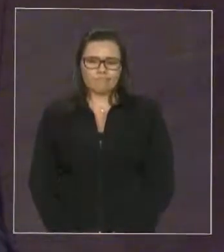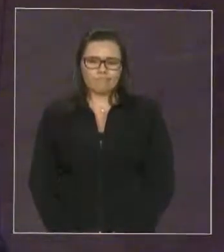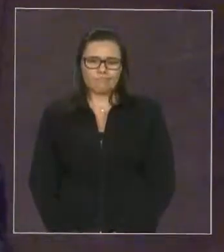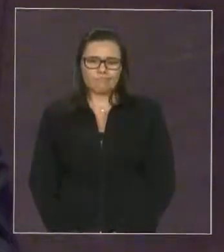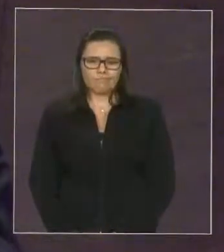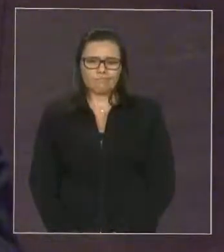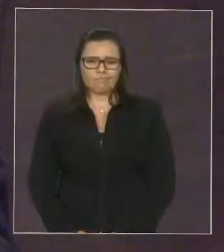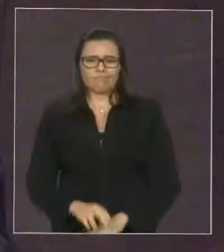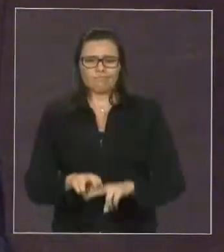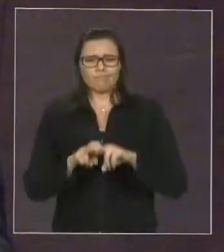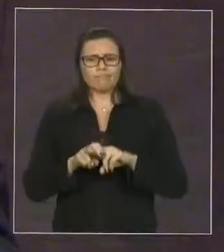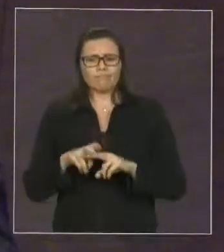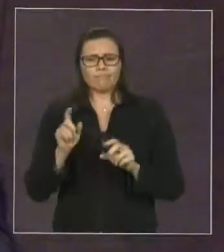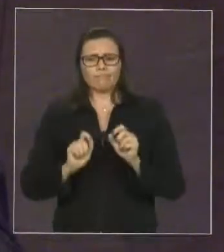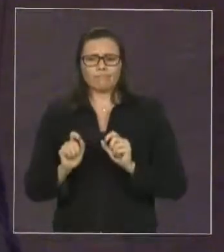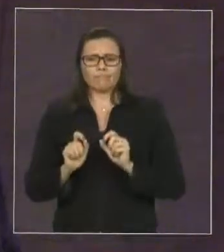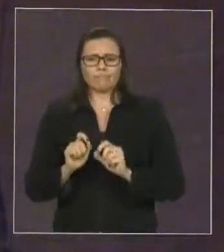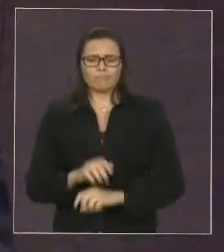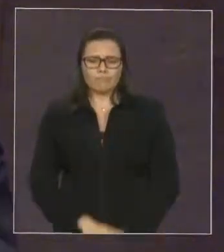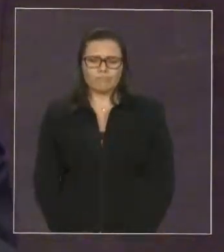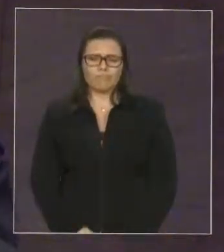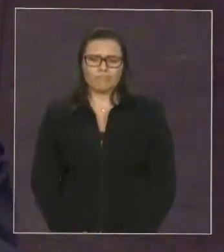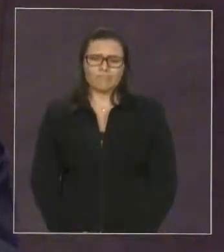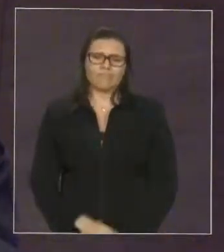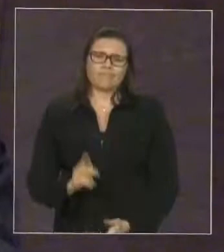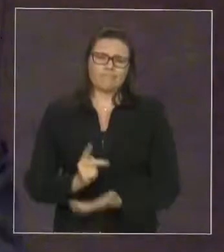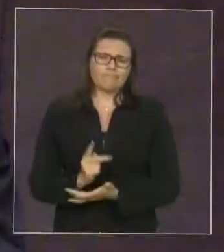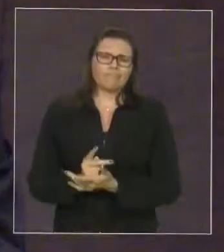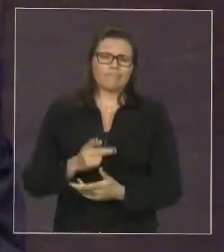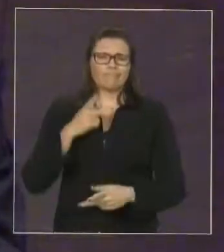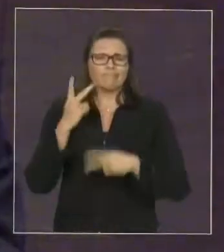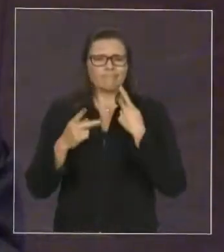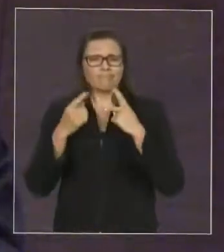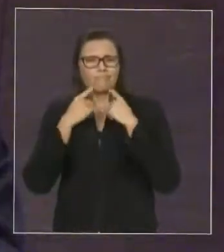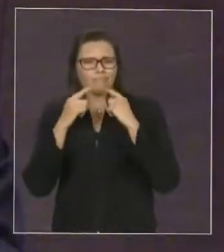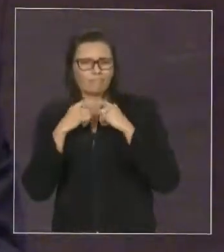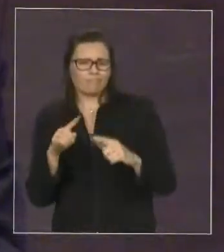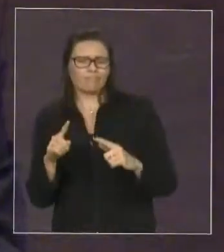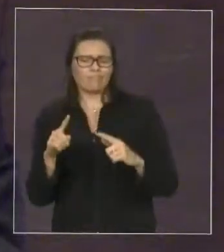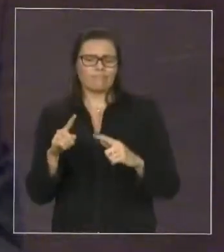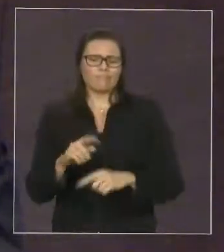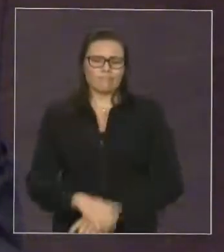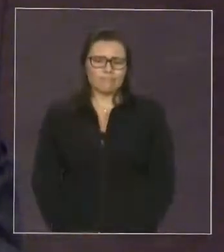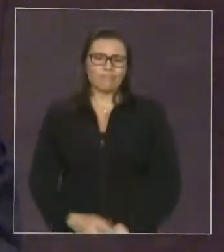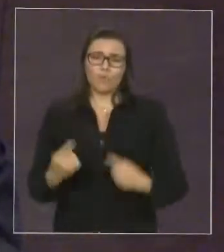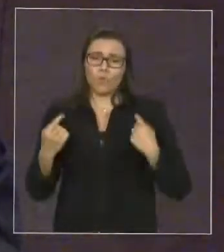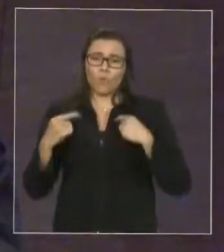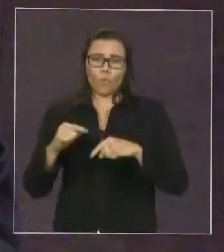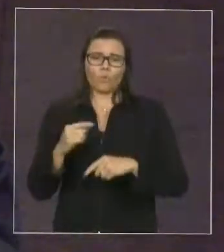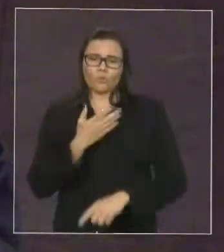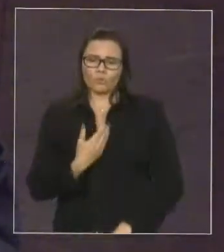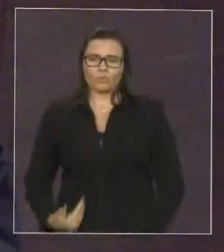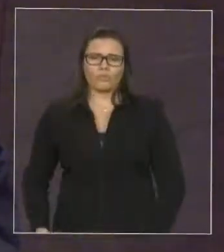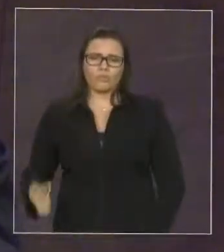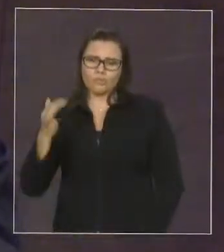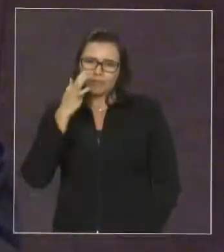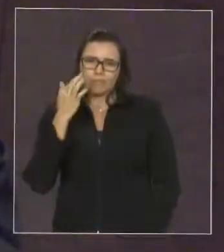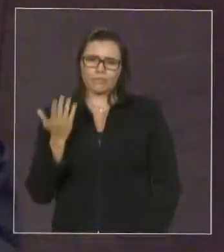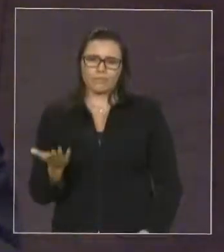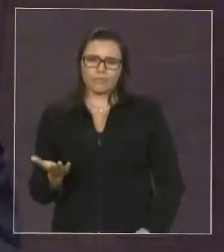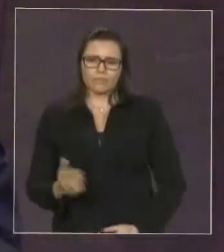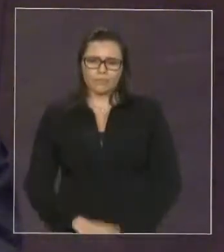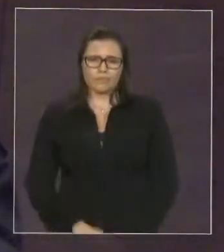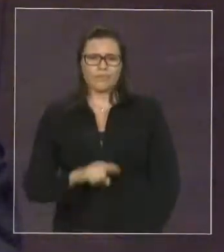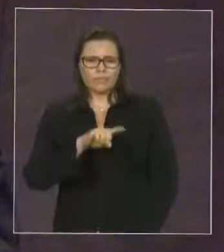para essas notícias infundadas. Por quê? Todo mundo sabe o vazio que existe